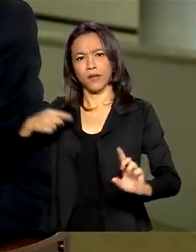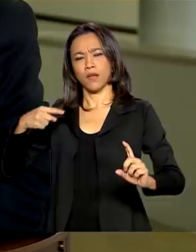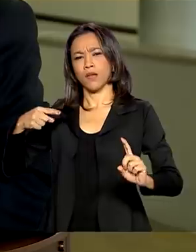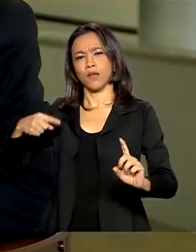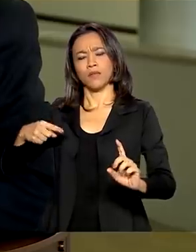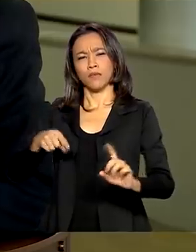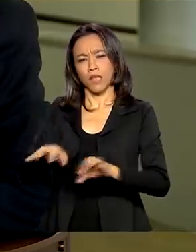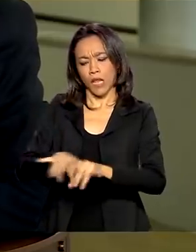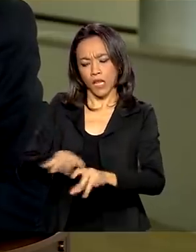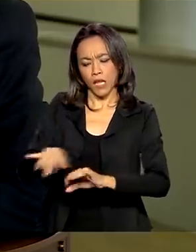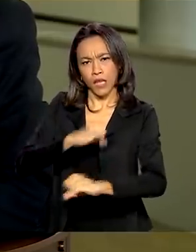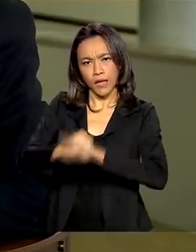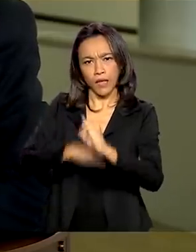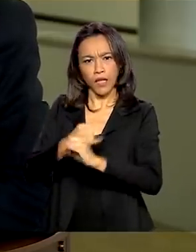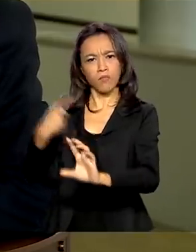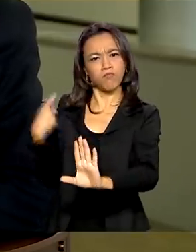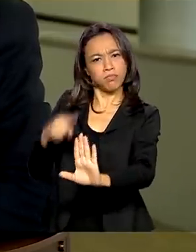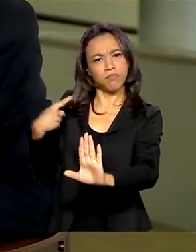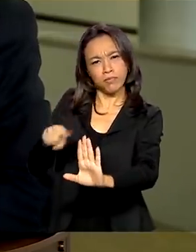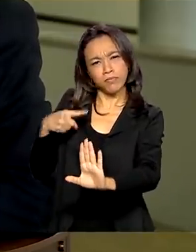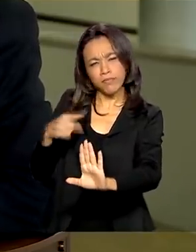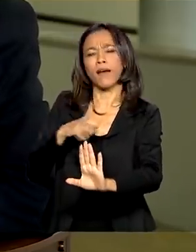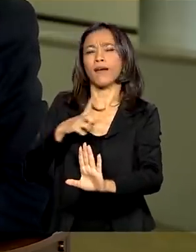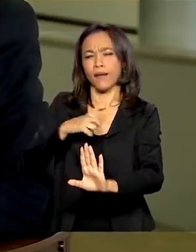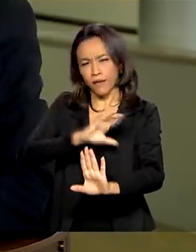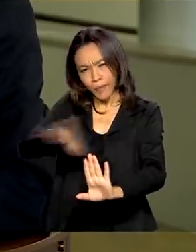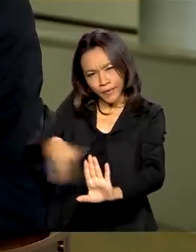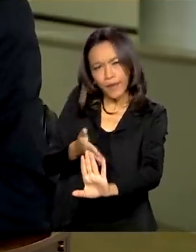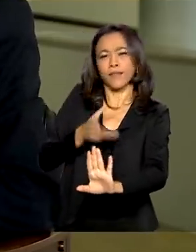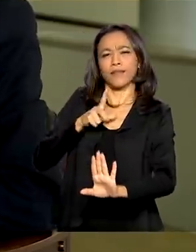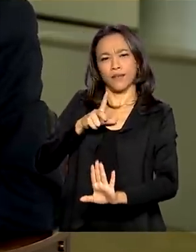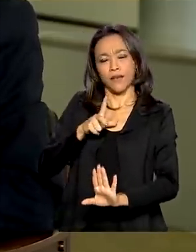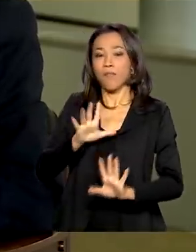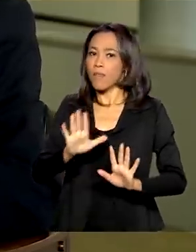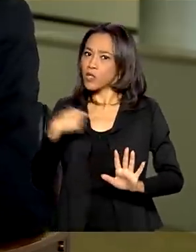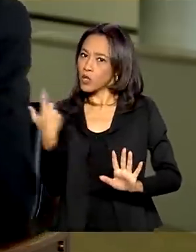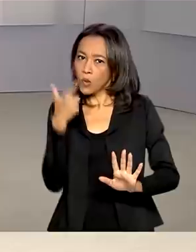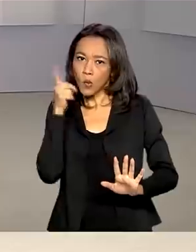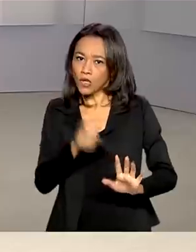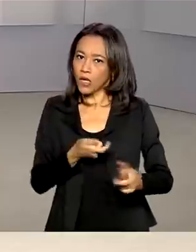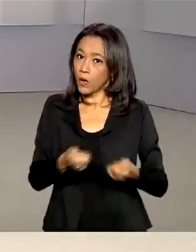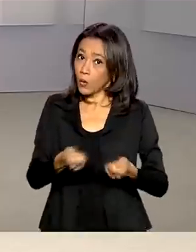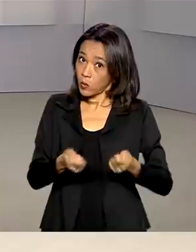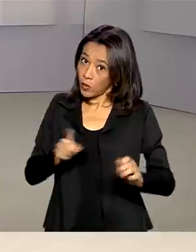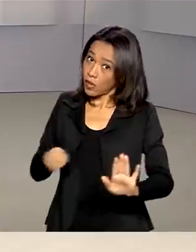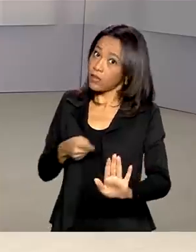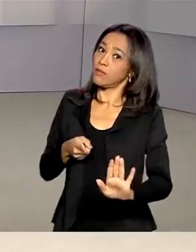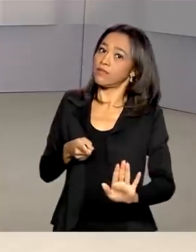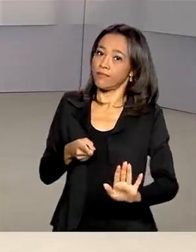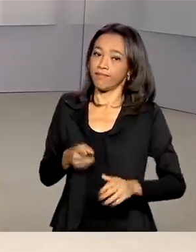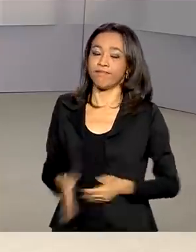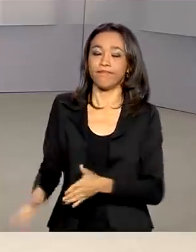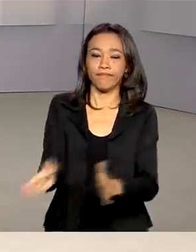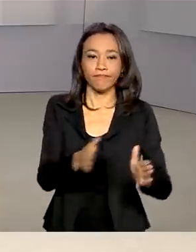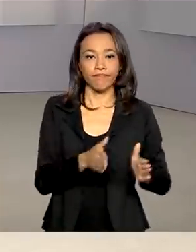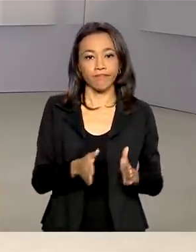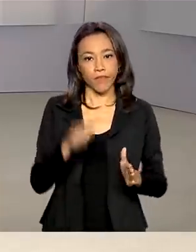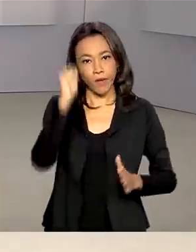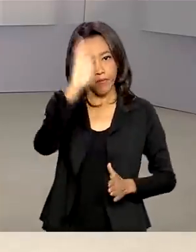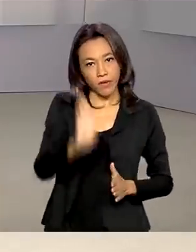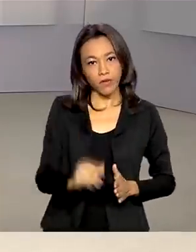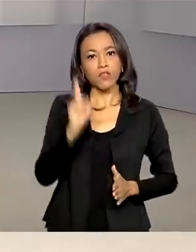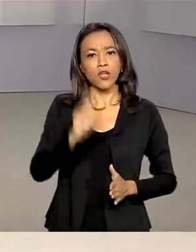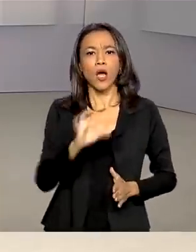muito numerosos nós temos conseguido conter isso o brasil já